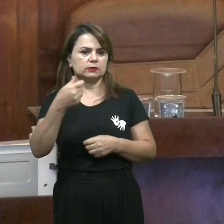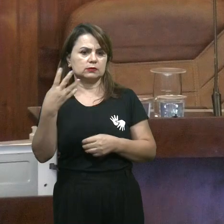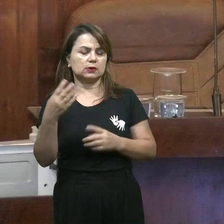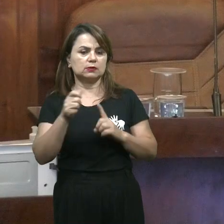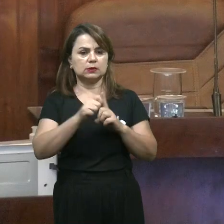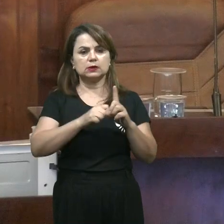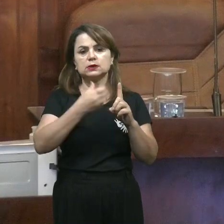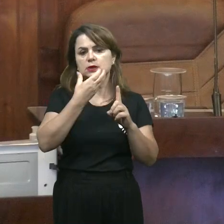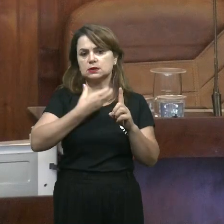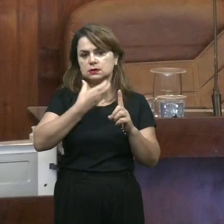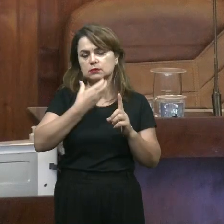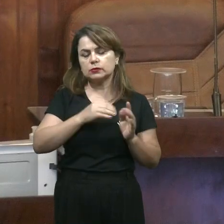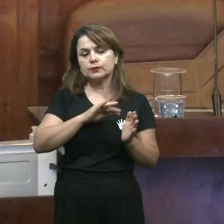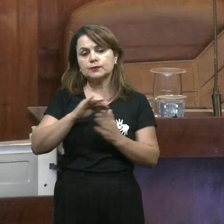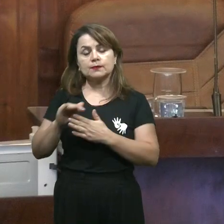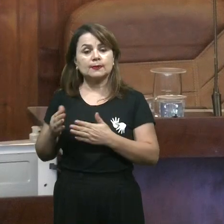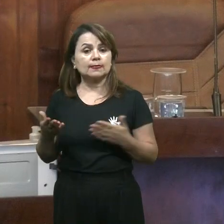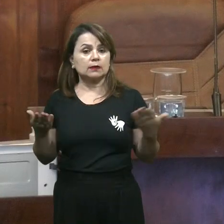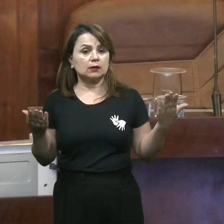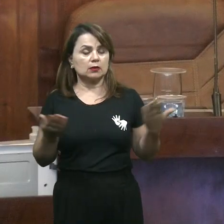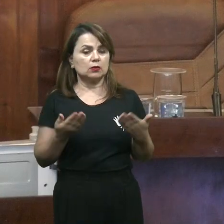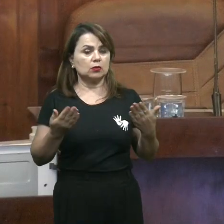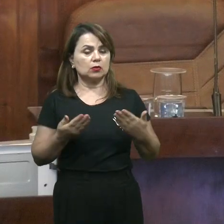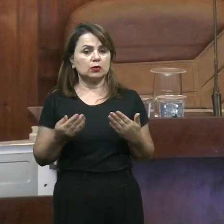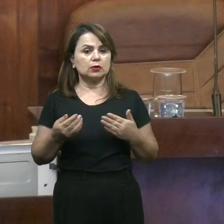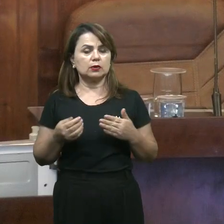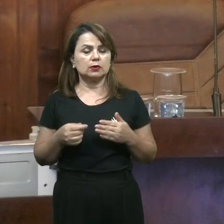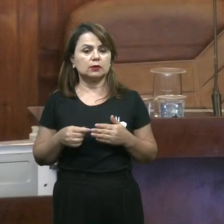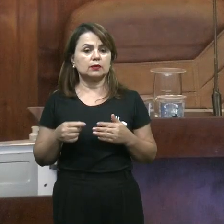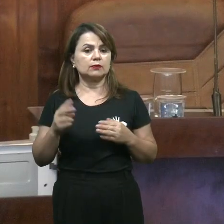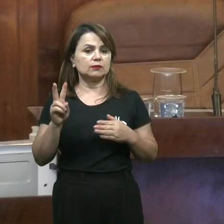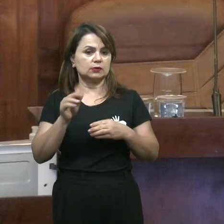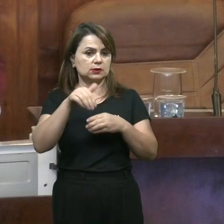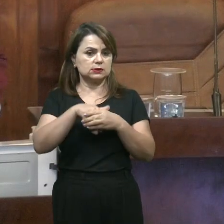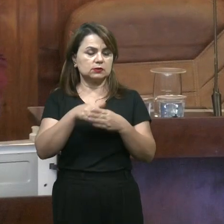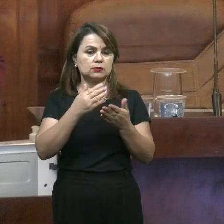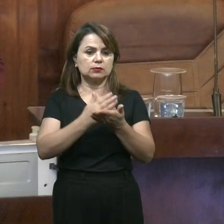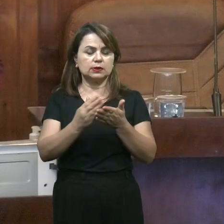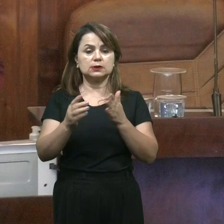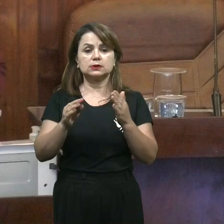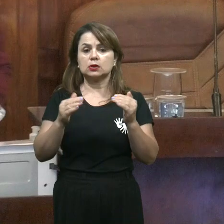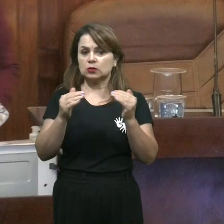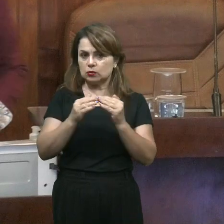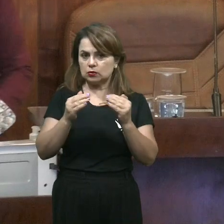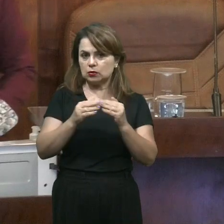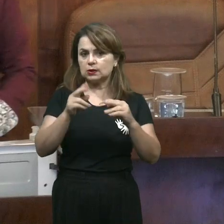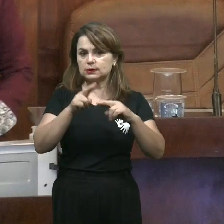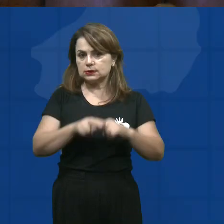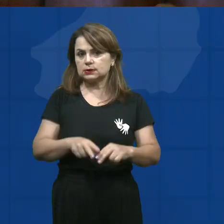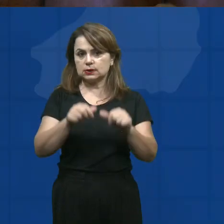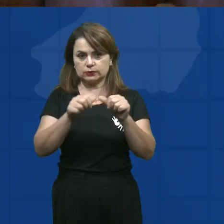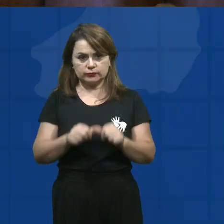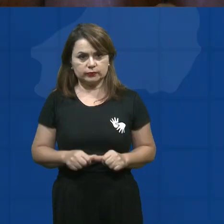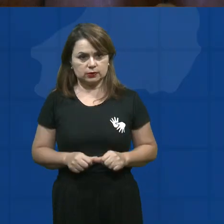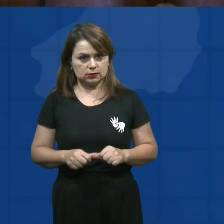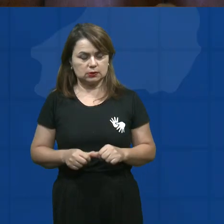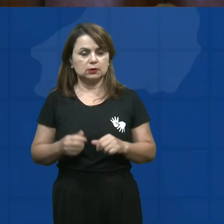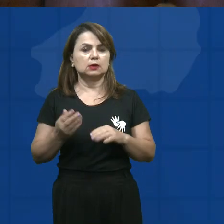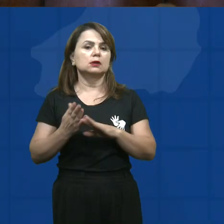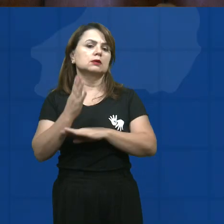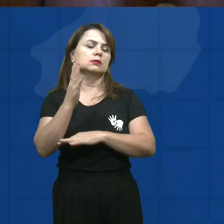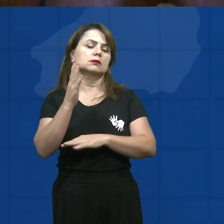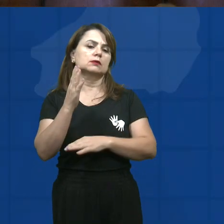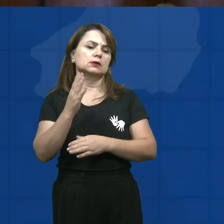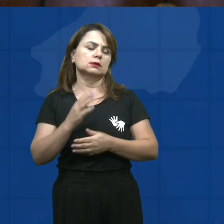discussão requerimento não havendo vereadores inscritos passaremos a votação vereadores estiveram de acordo permanecem como se encontram aprovado